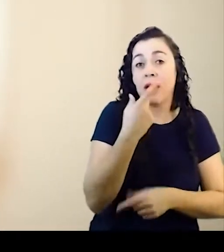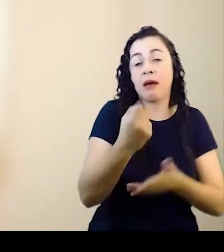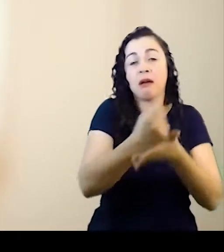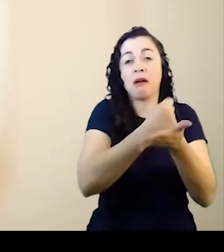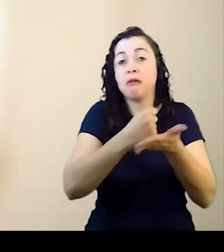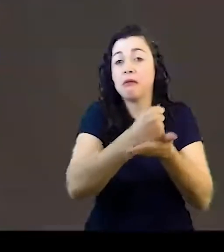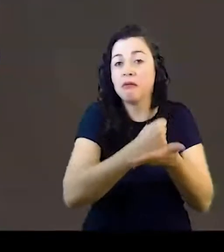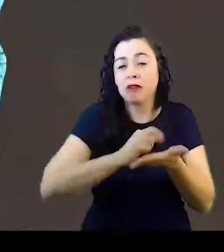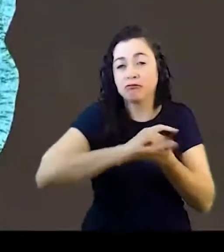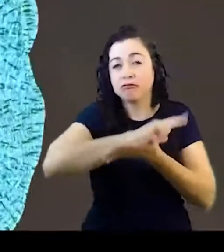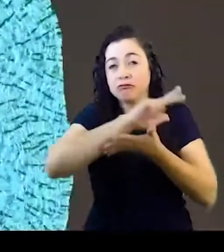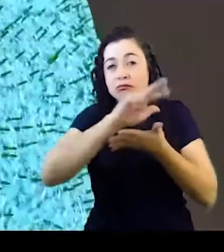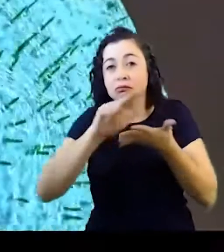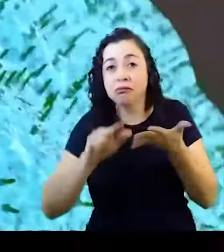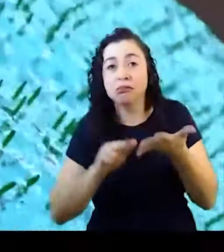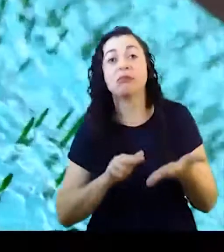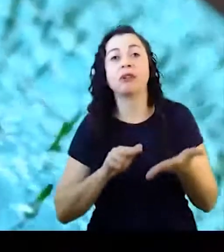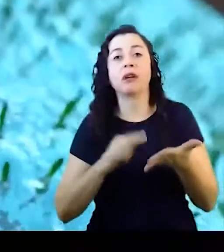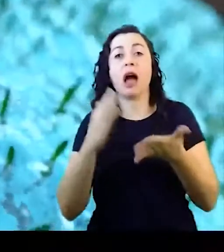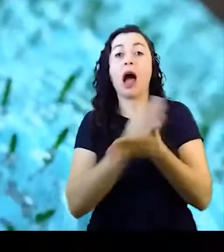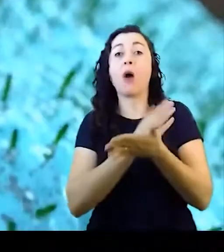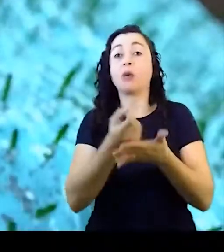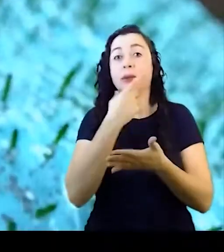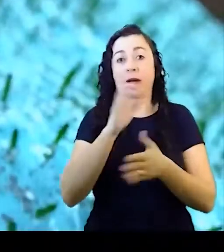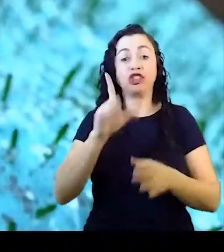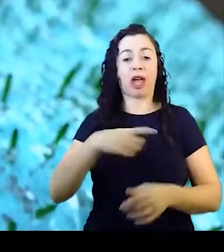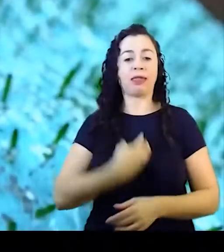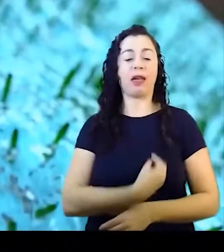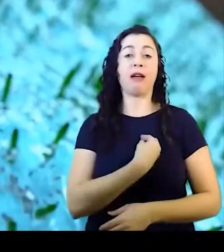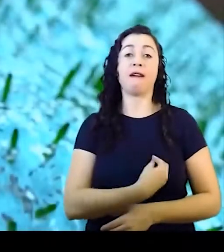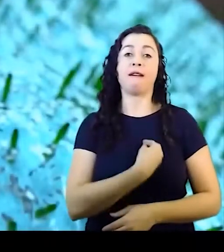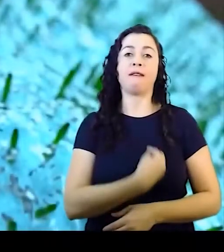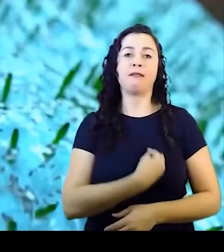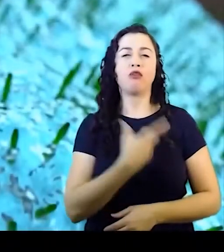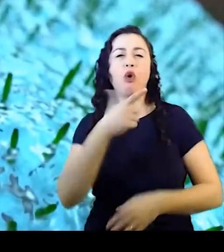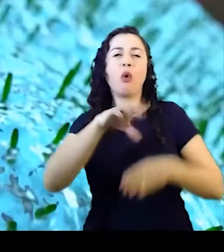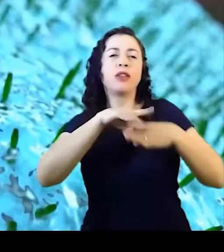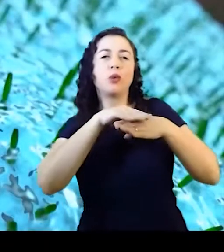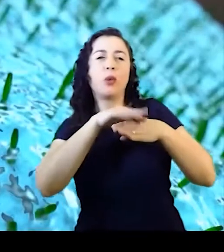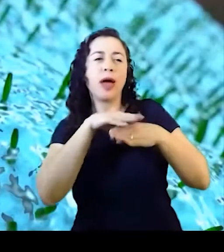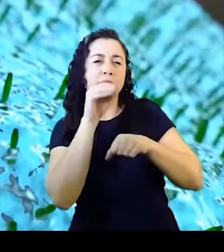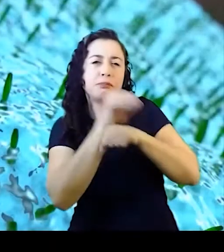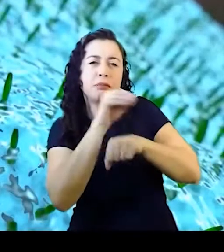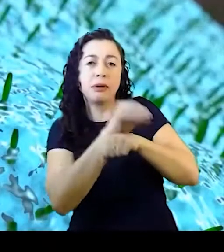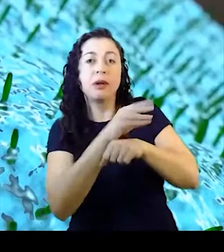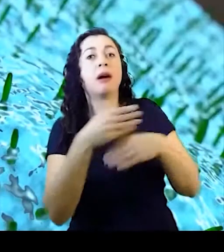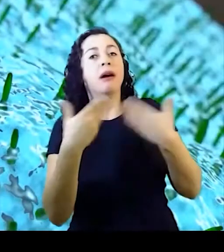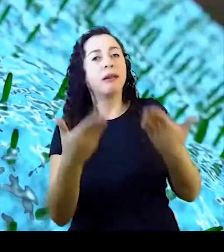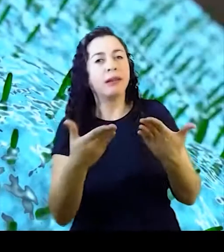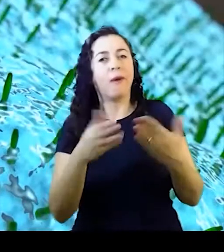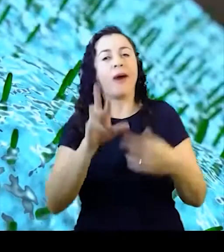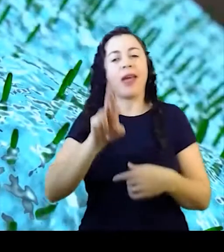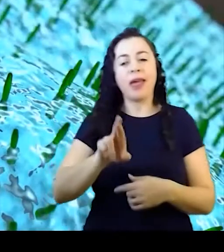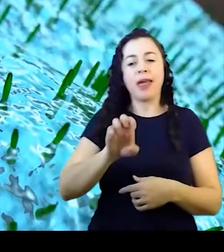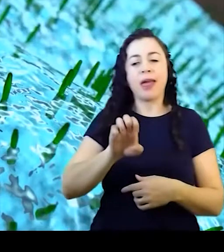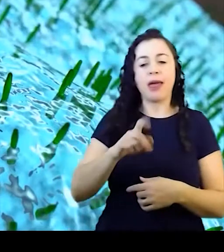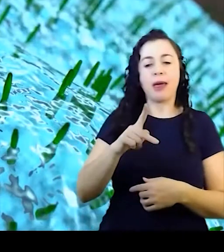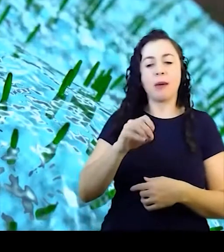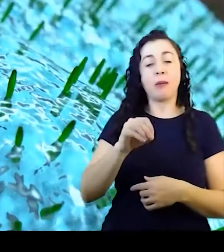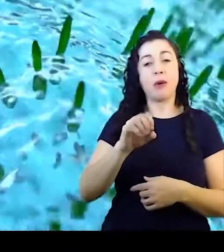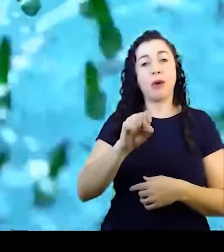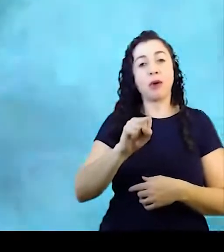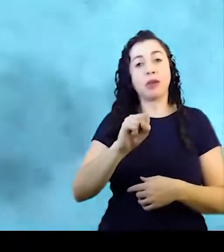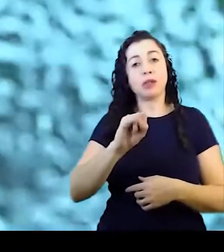fármacos que a gente já usa para tratar outras doenças. Isso a gente chama de reposicionamento. Então essa é